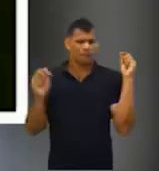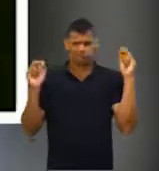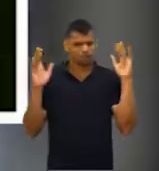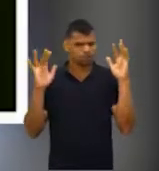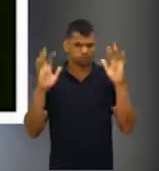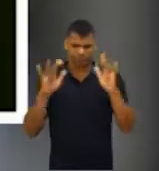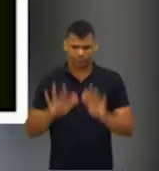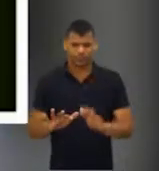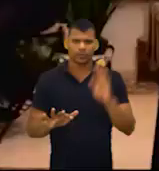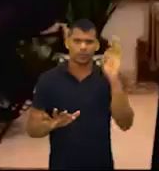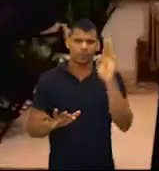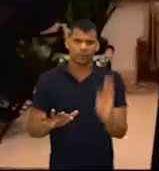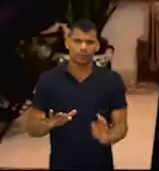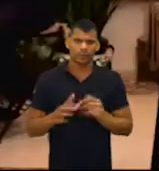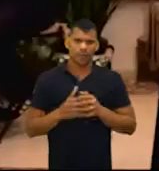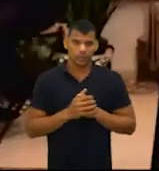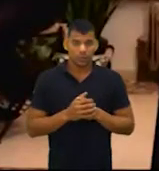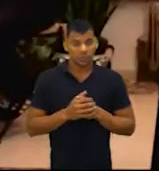disso,